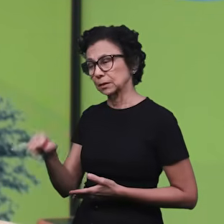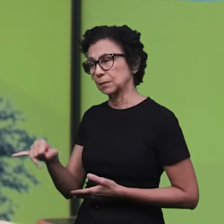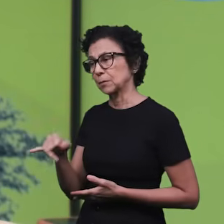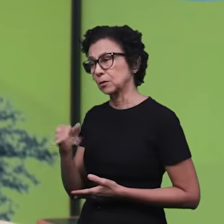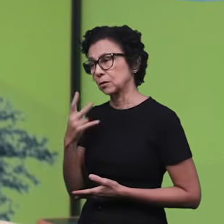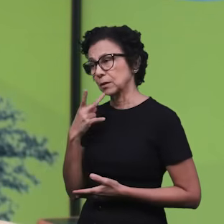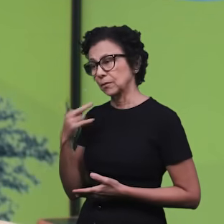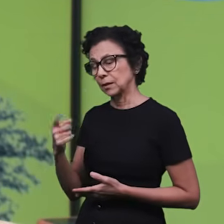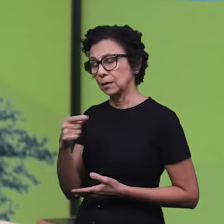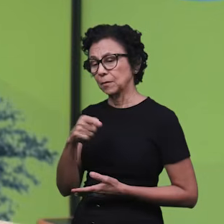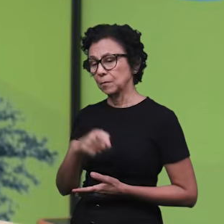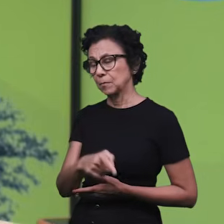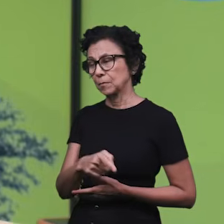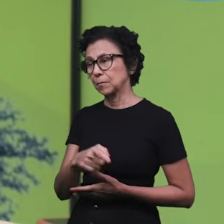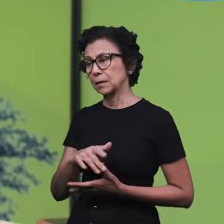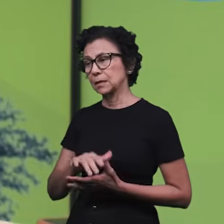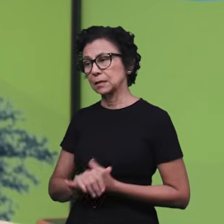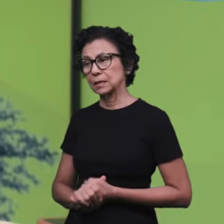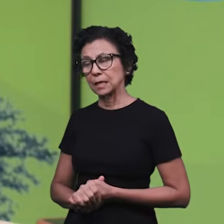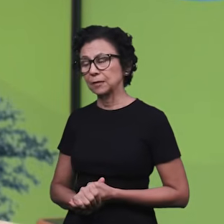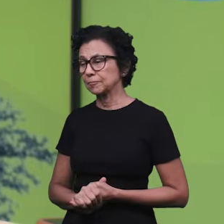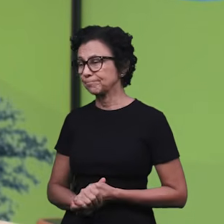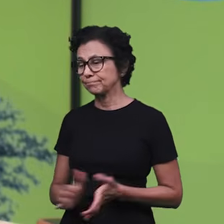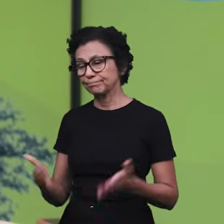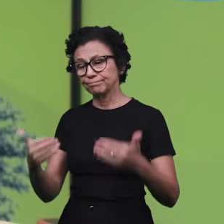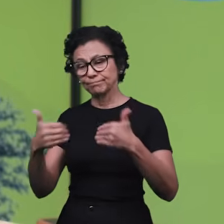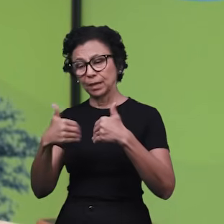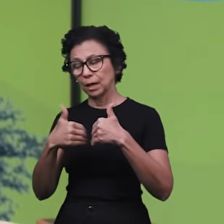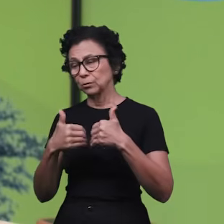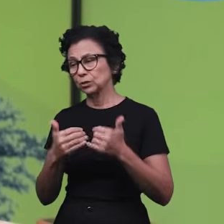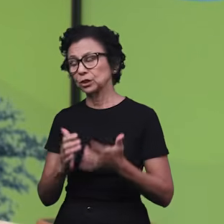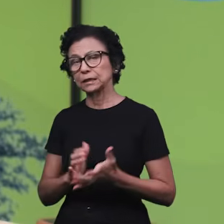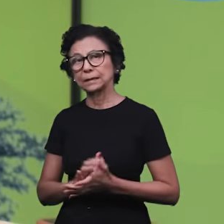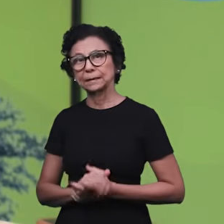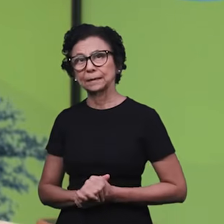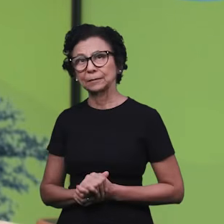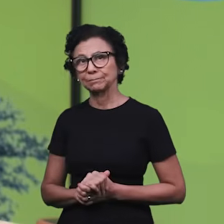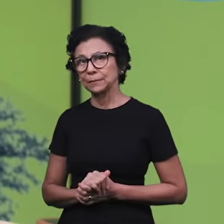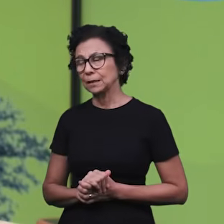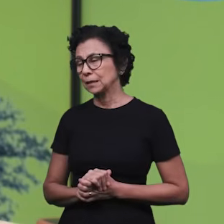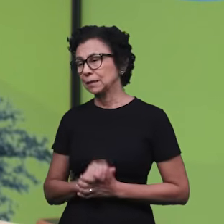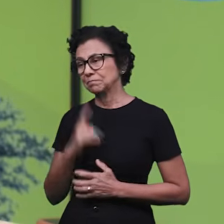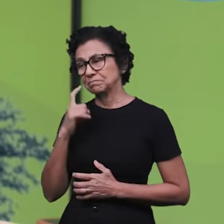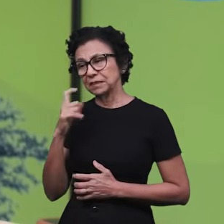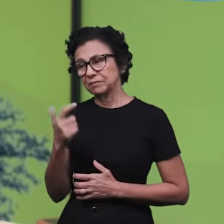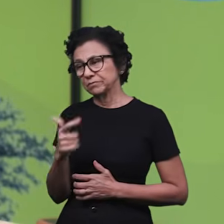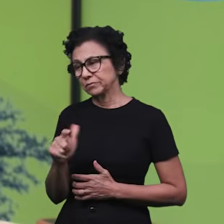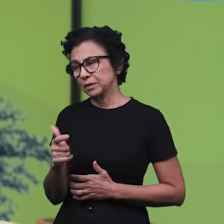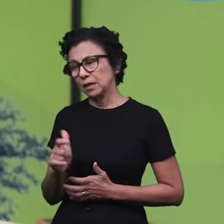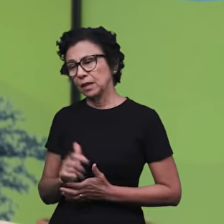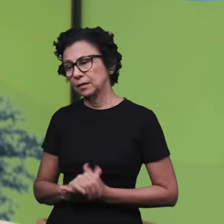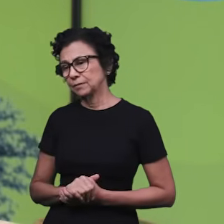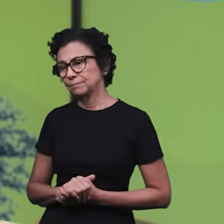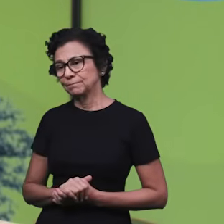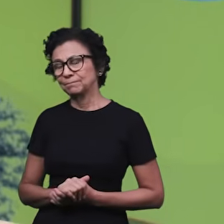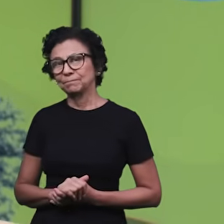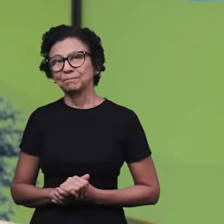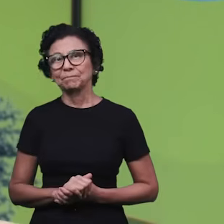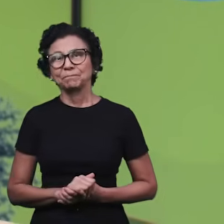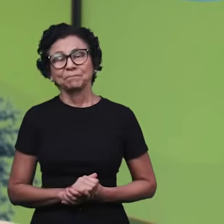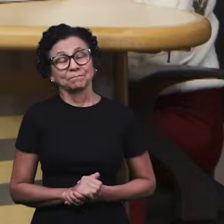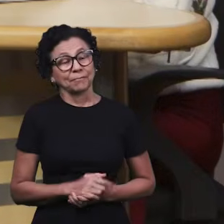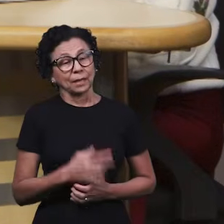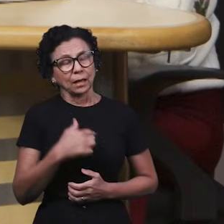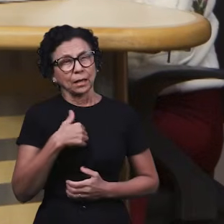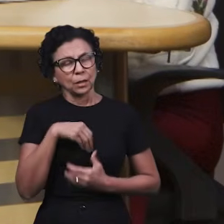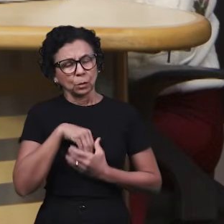te ouvir, porque ele é uma criança autista e ele não tem interesse. Aí, na hora a gente